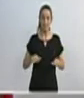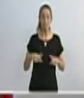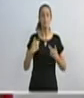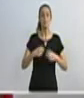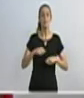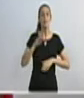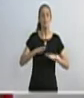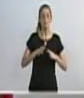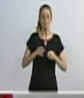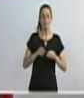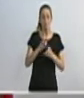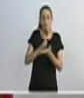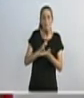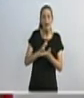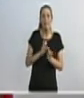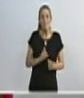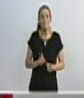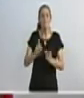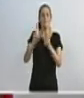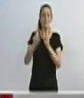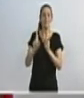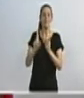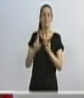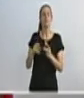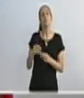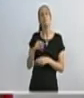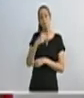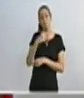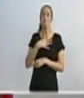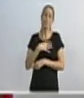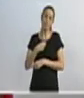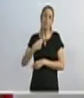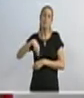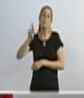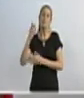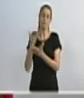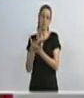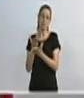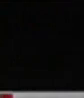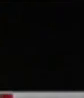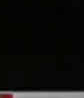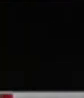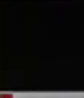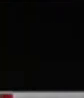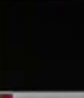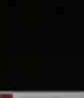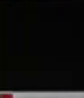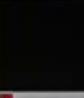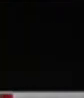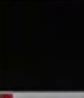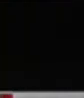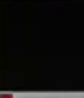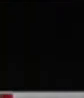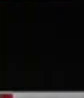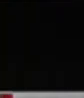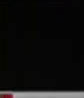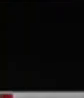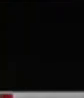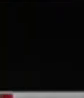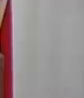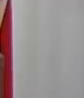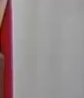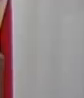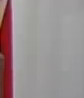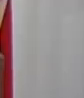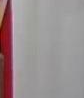filho. Então tem que oferecer isso para os nossos filhos lá e para todas as comunidades, como no Jordão, por exemplo.